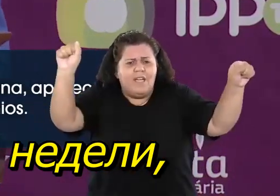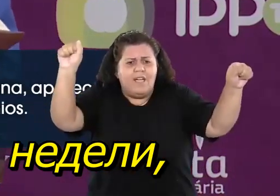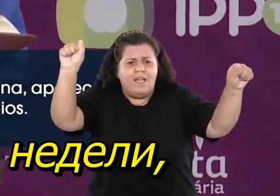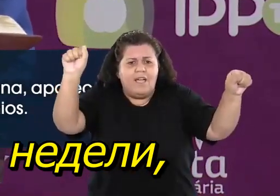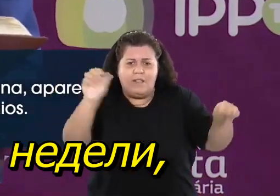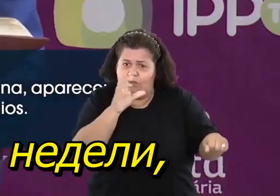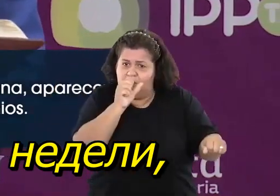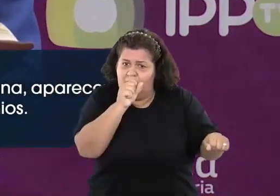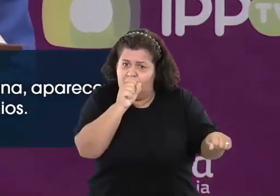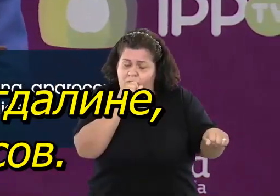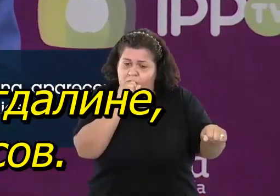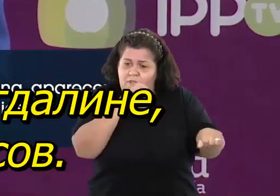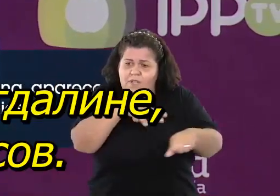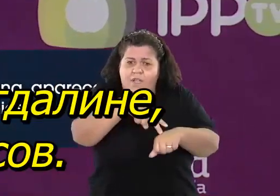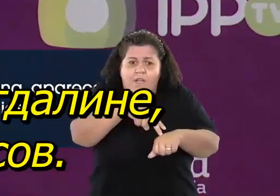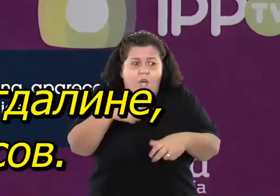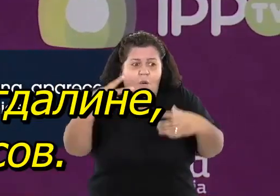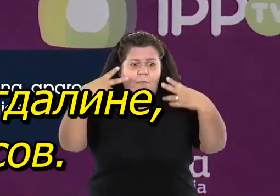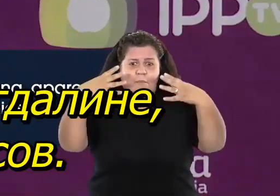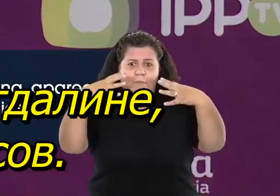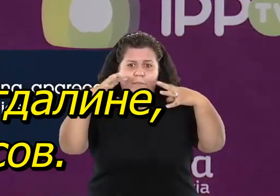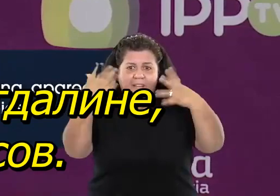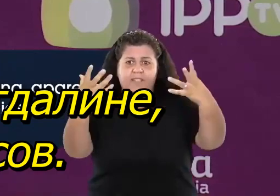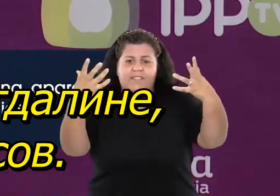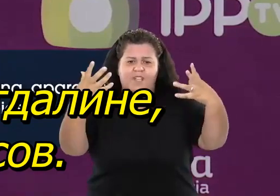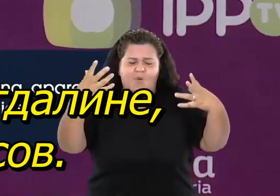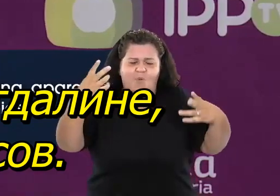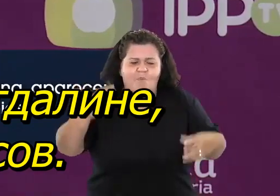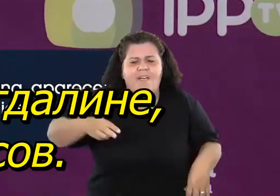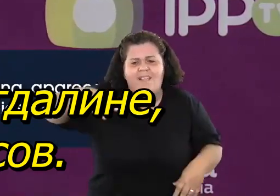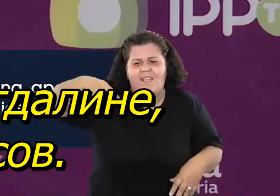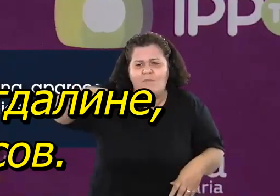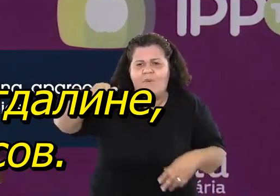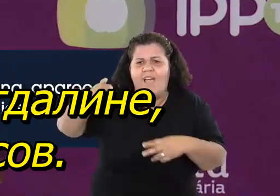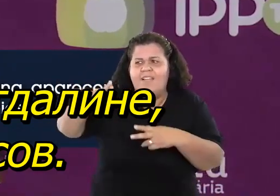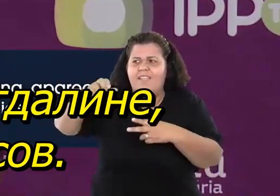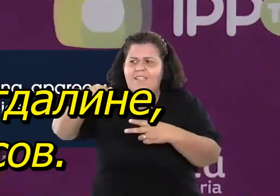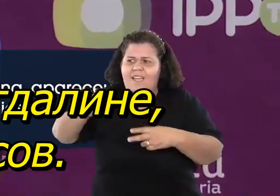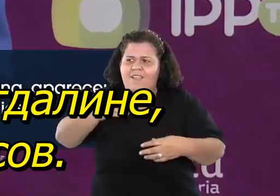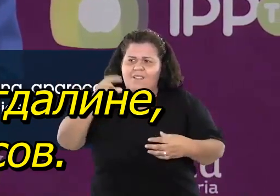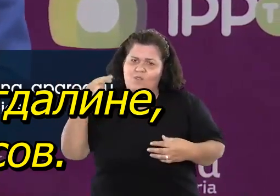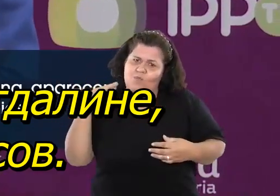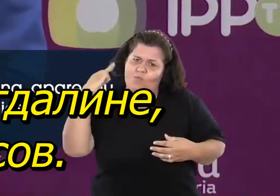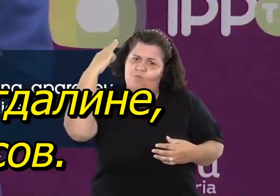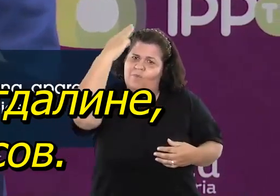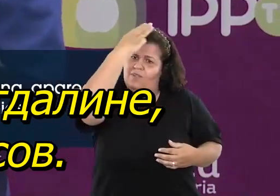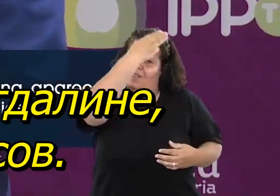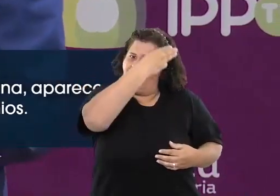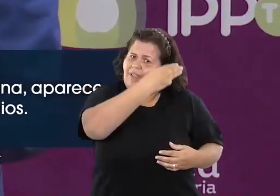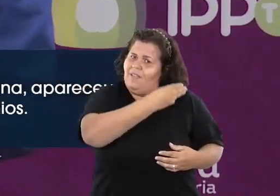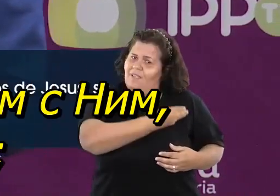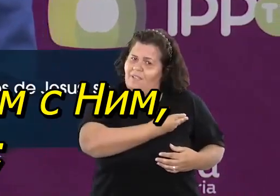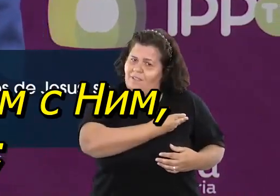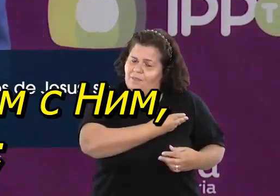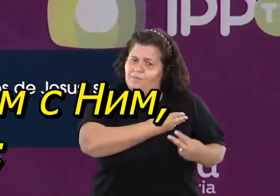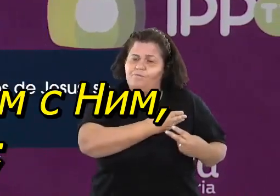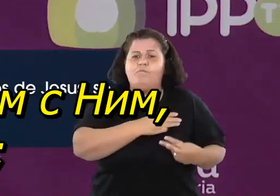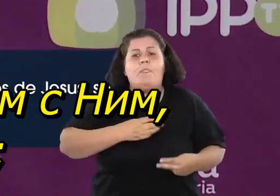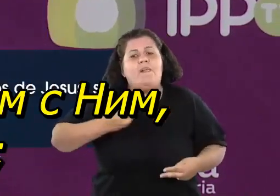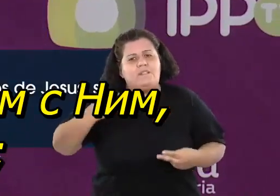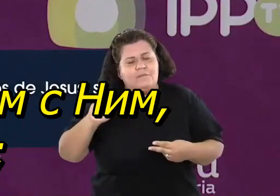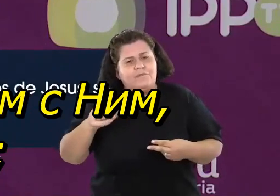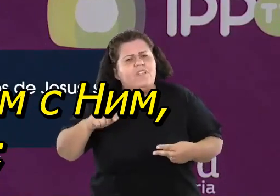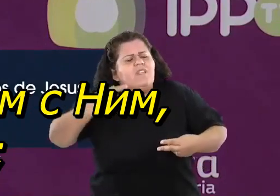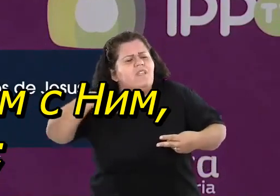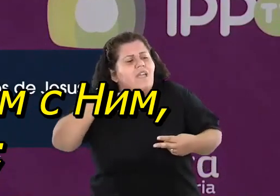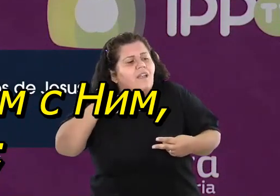dia da semana, apareceu primeiro a Maria Madalena, da qual expelira 7 demônios. E partindo